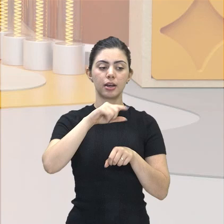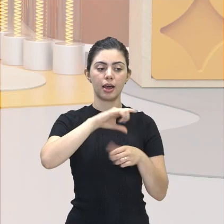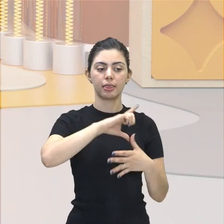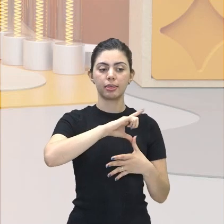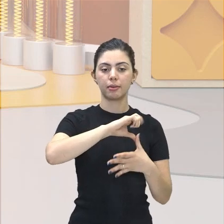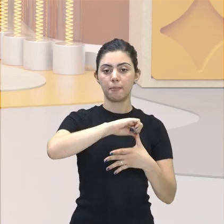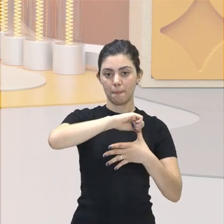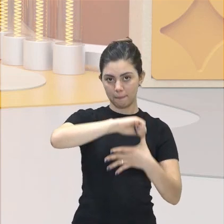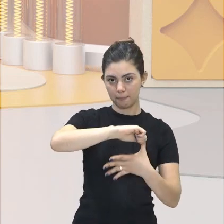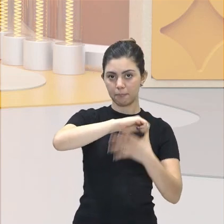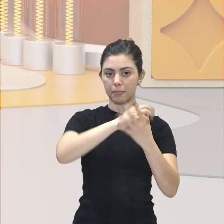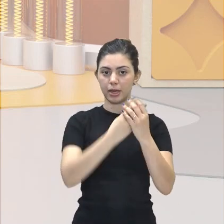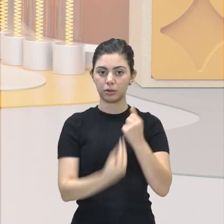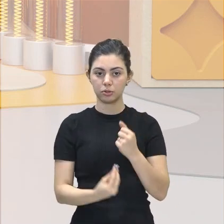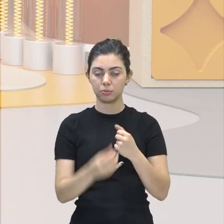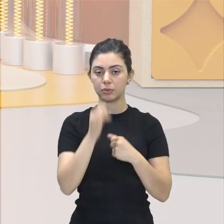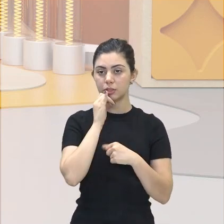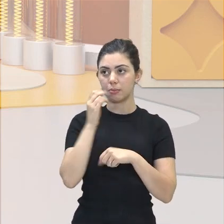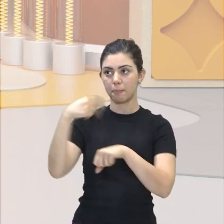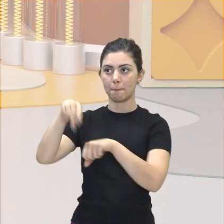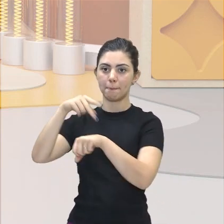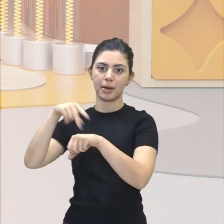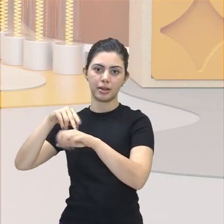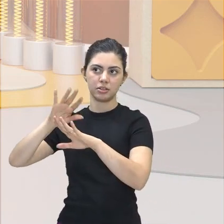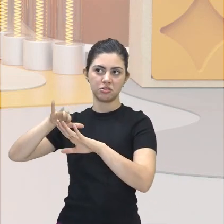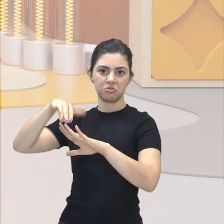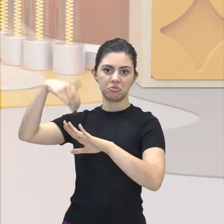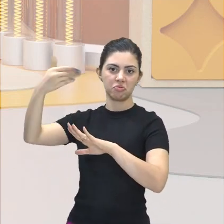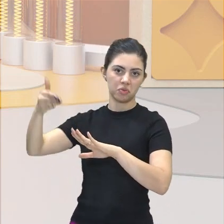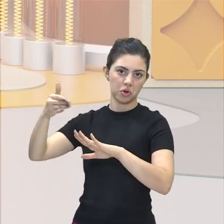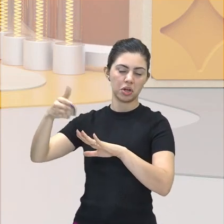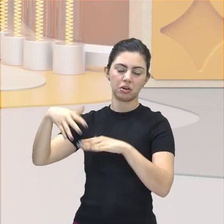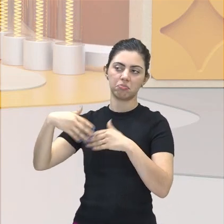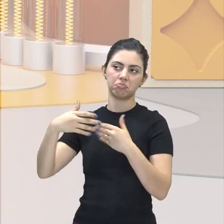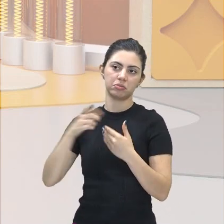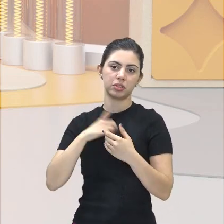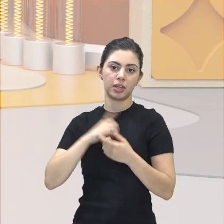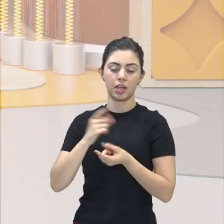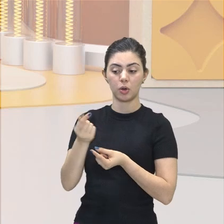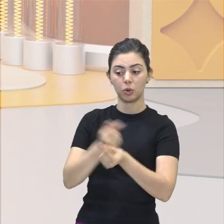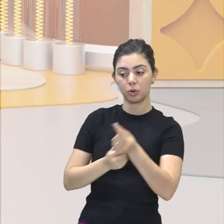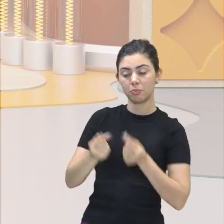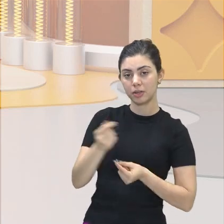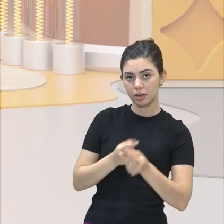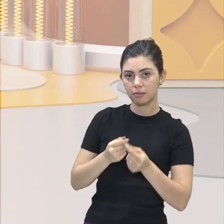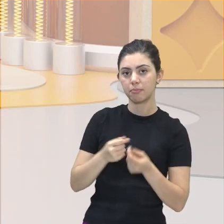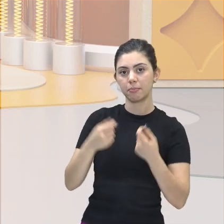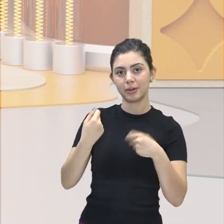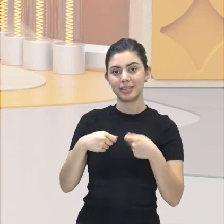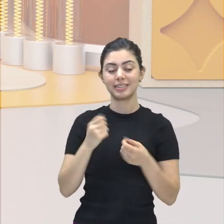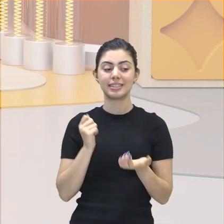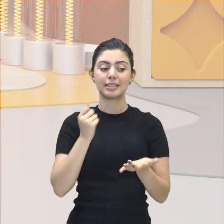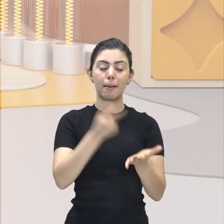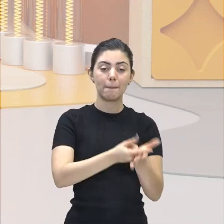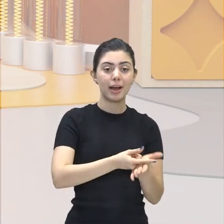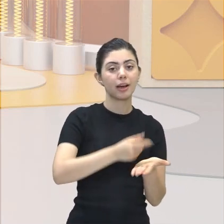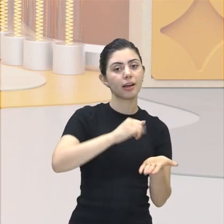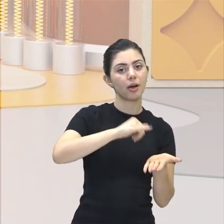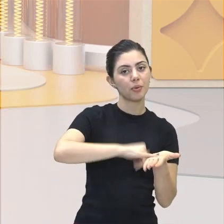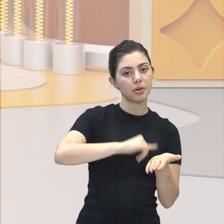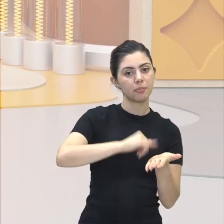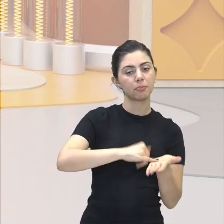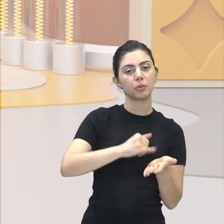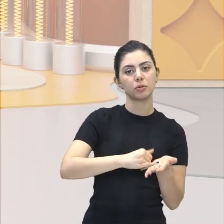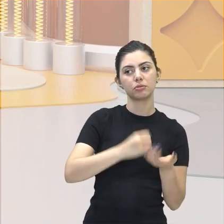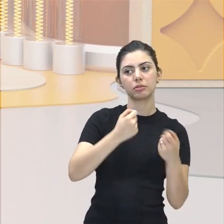tiver negócios com um país diferente, um país estrangeiro, outro país, tem que pagar essa tarifa para poder mandar